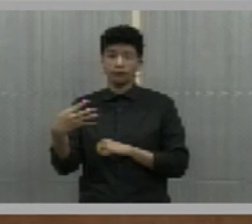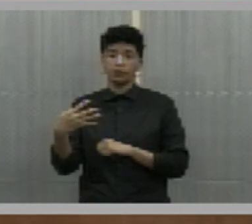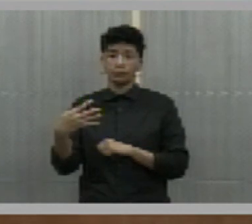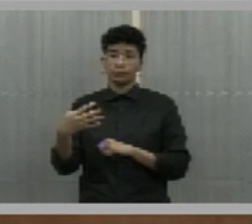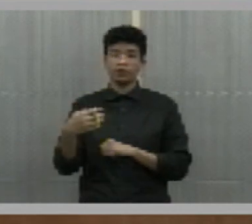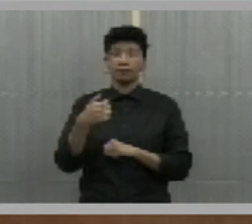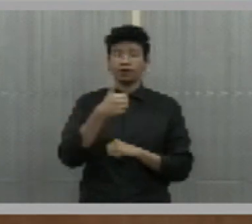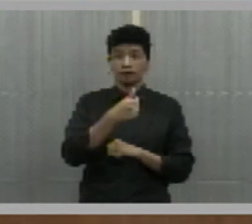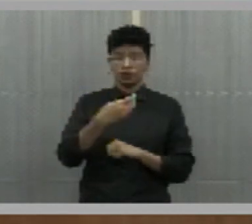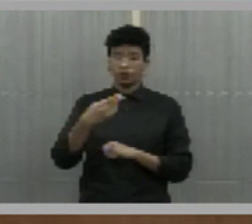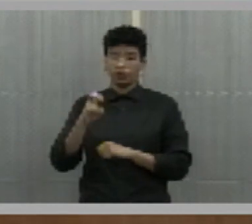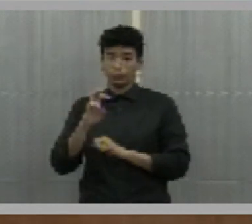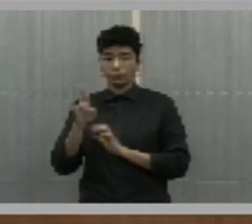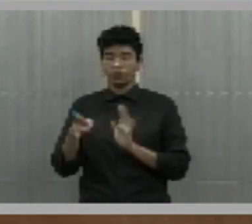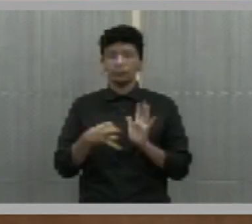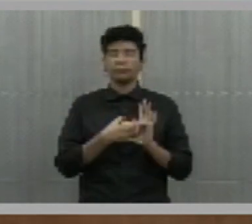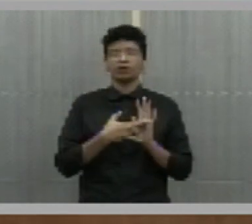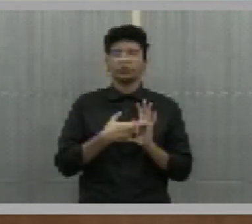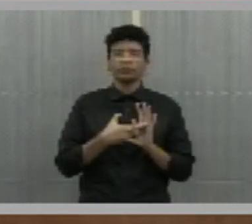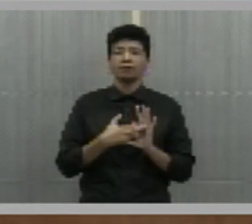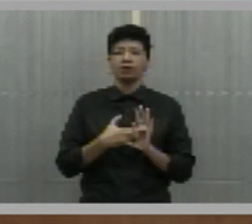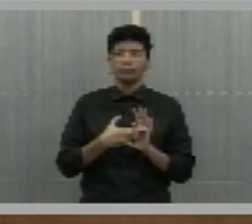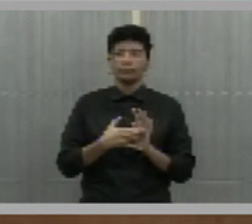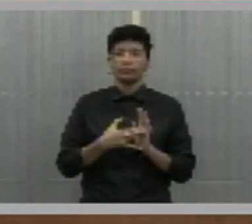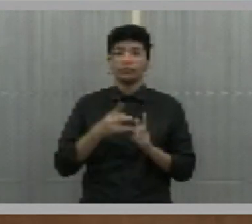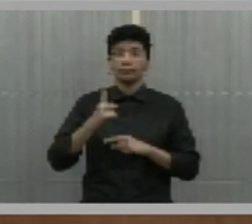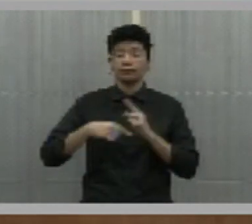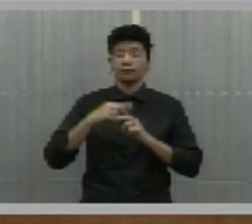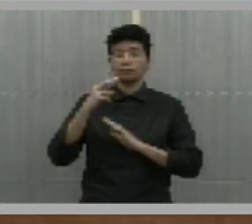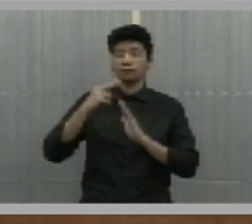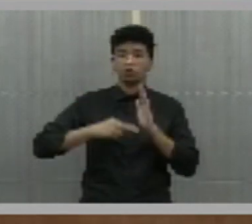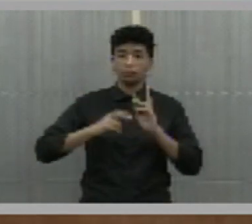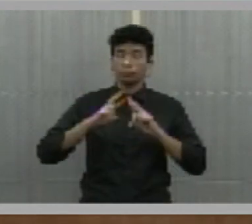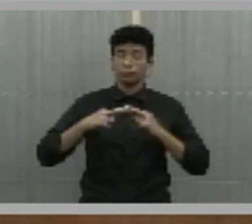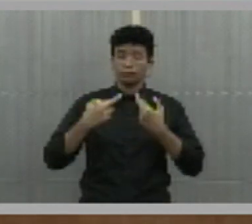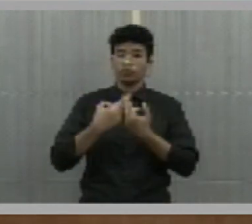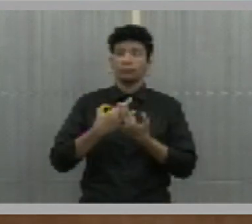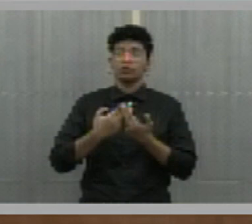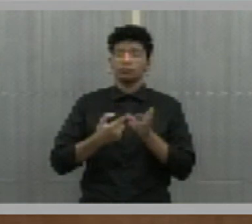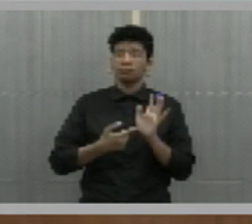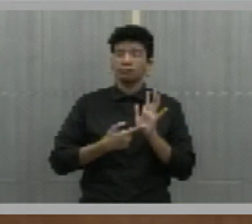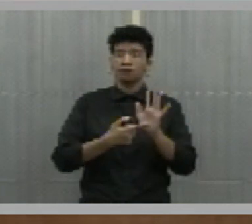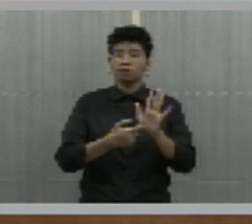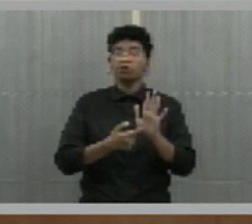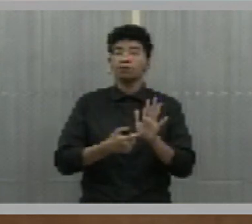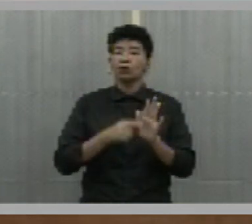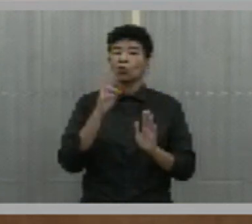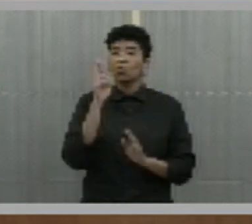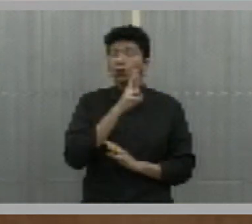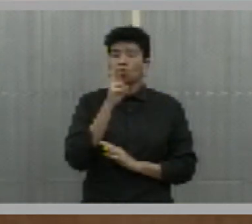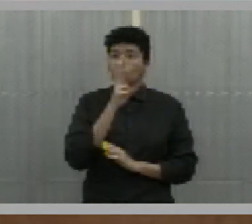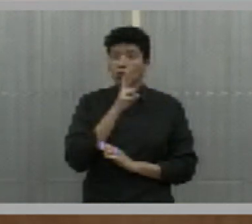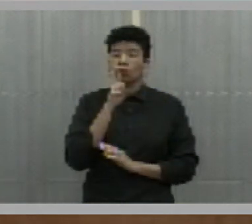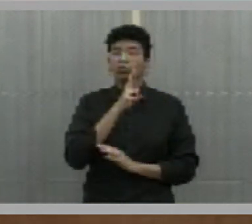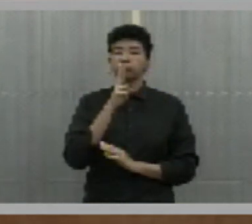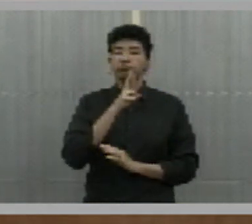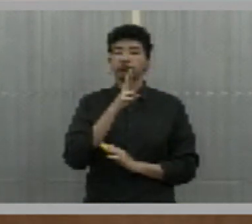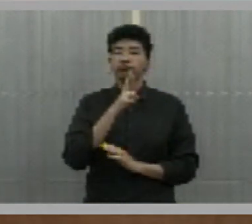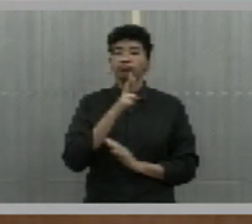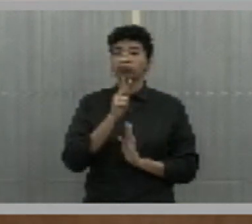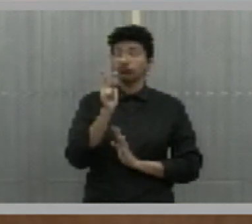e 145 do Regimento Interno, que, depois de ouvido o plenário, seja apreciado em caráter de urgência o